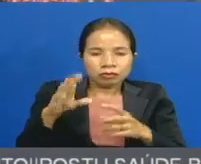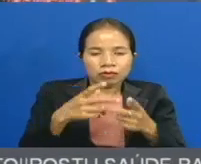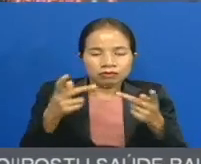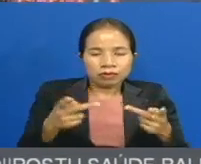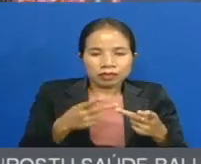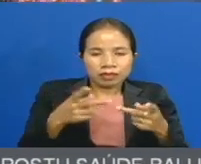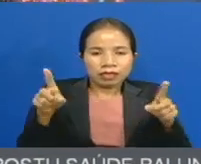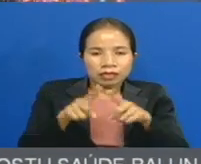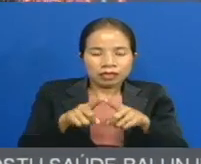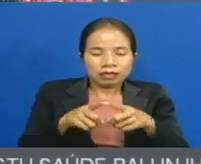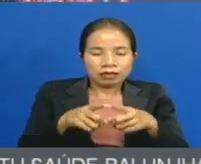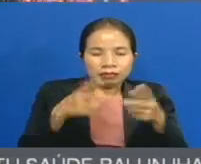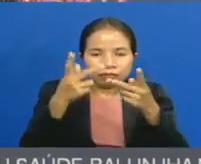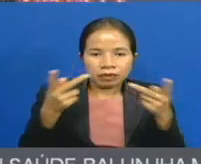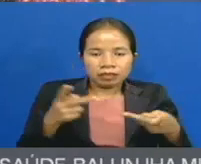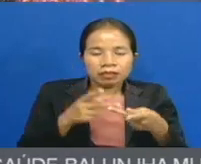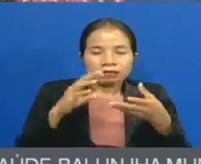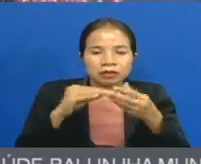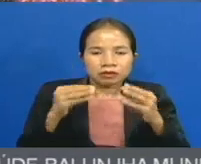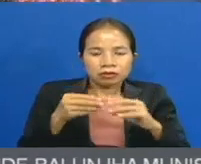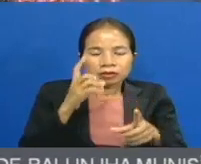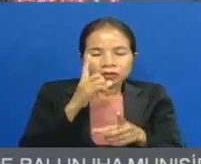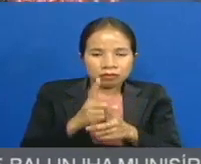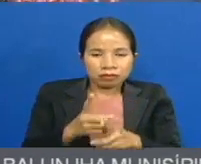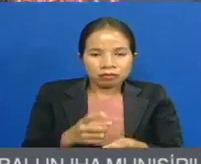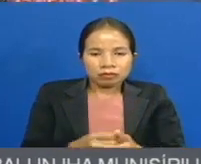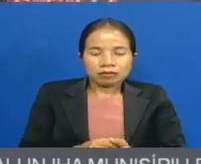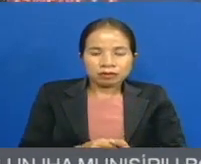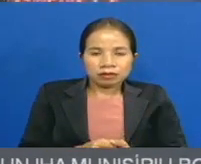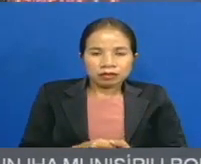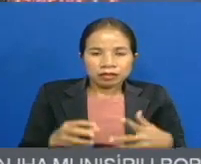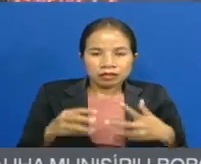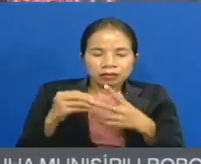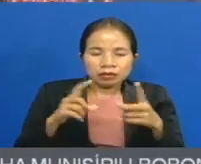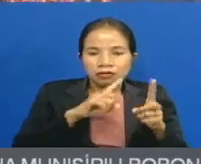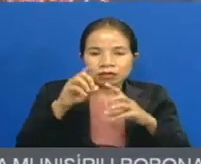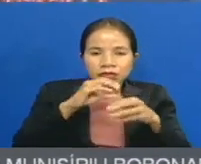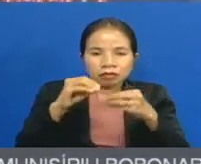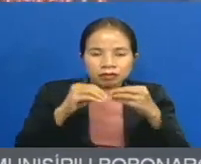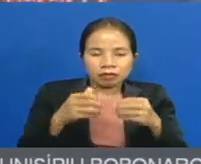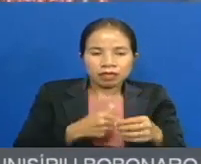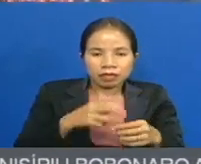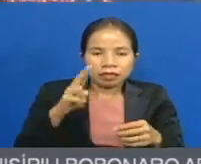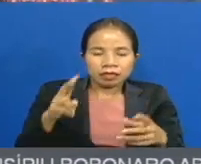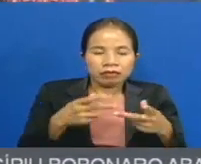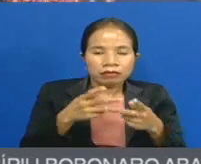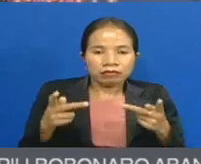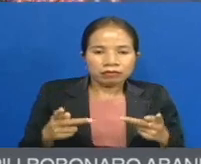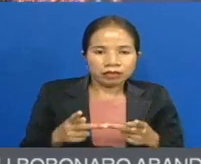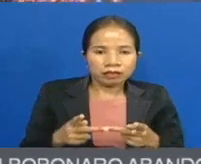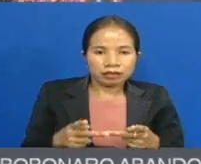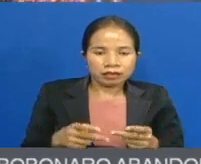nossa fatin de cultural Tertebes, sagrado Tertebes, liu colhe quando vai liu, fatin da nema ca, e